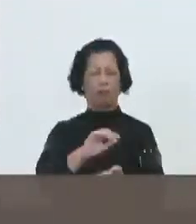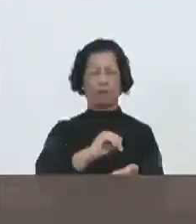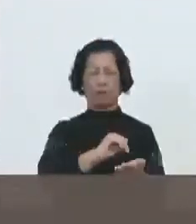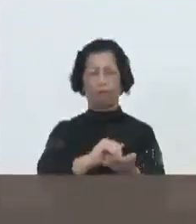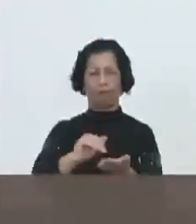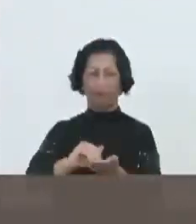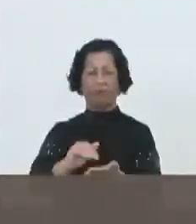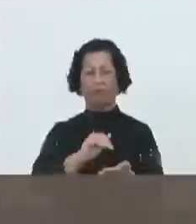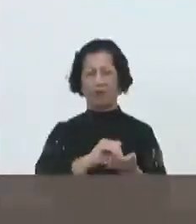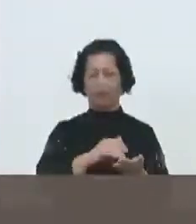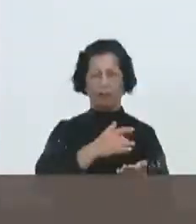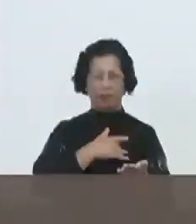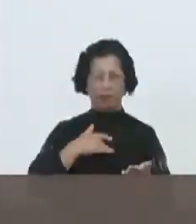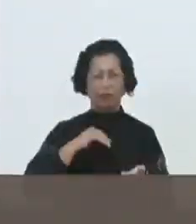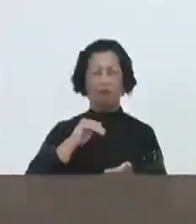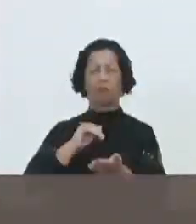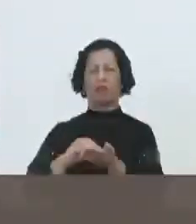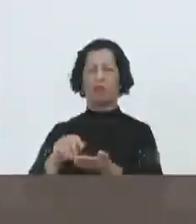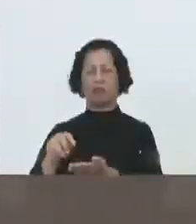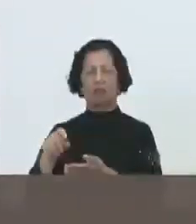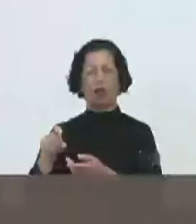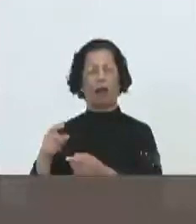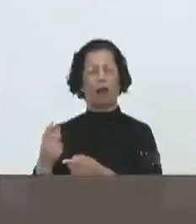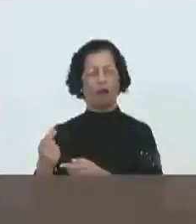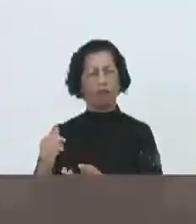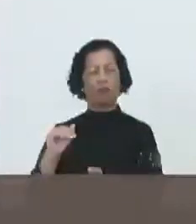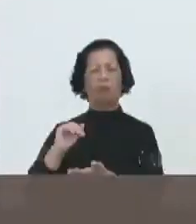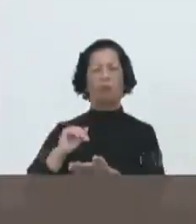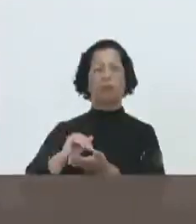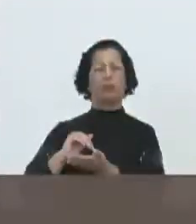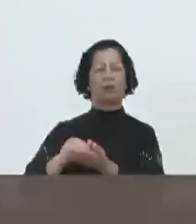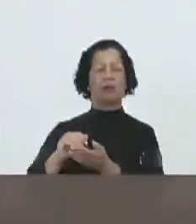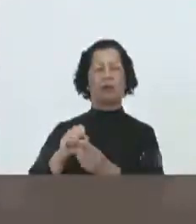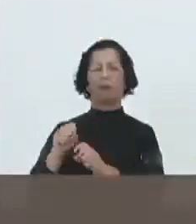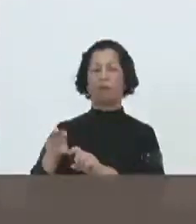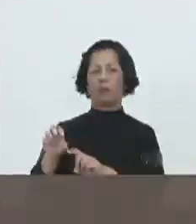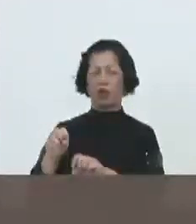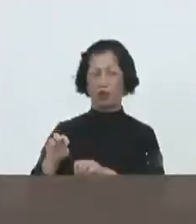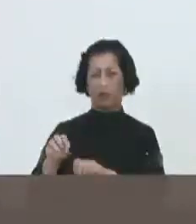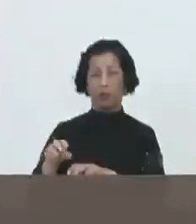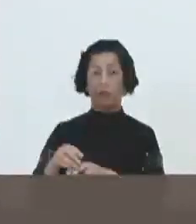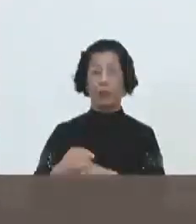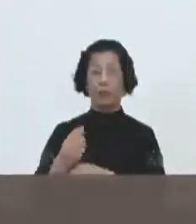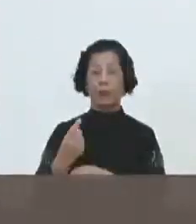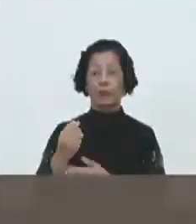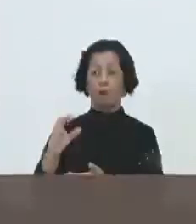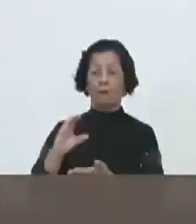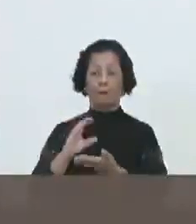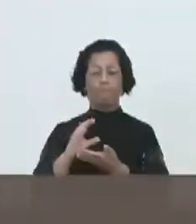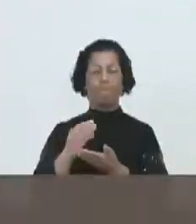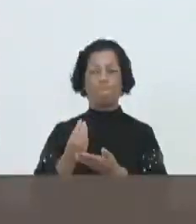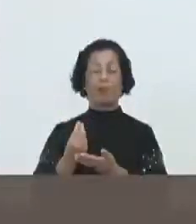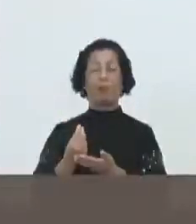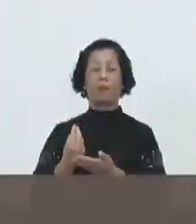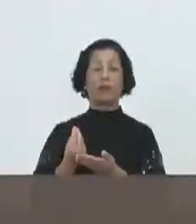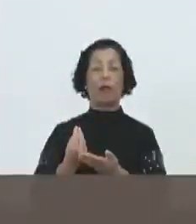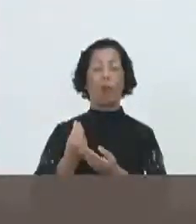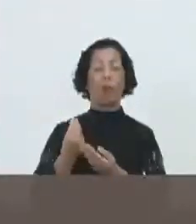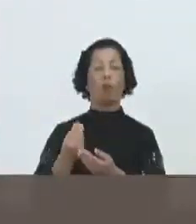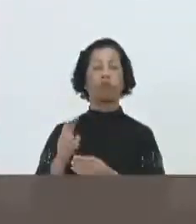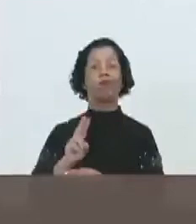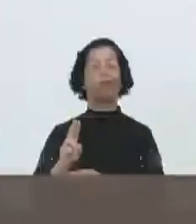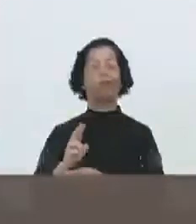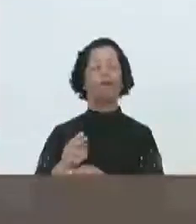é um trabalho simo é muito o que atender com um recurso limitado confortável eu digo